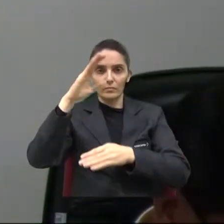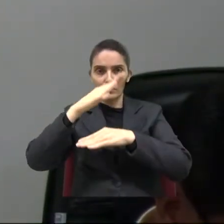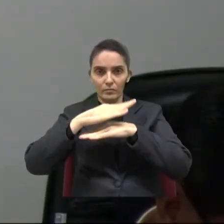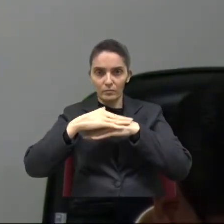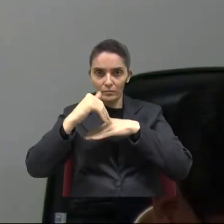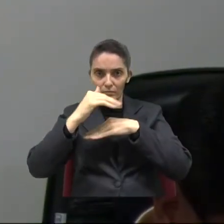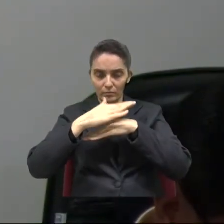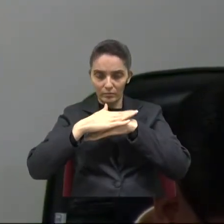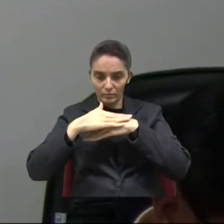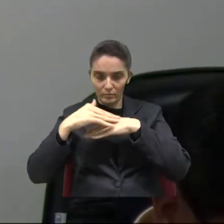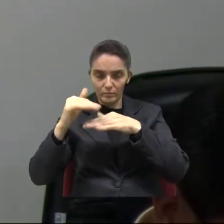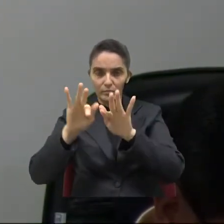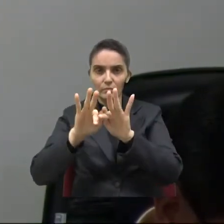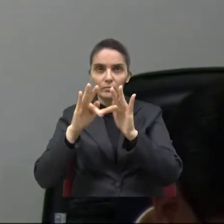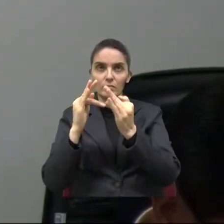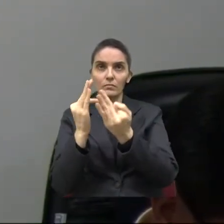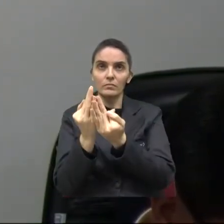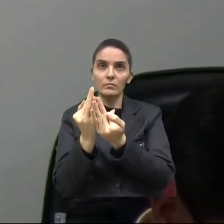da família,